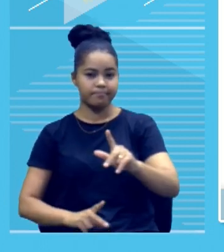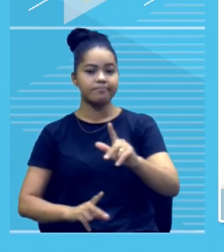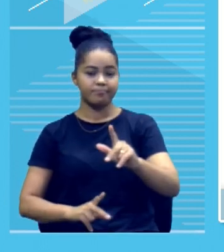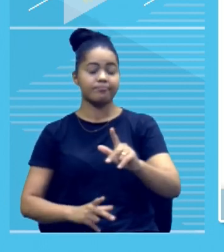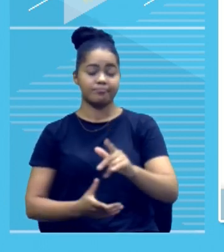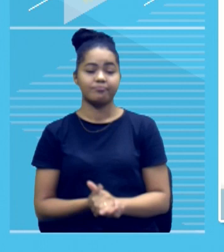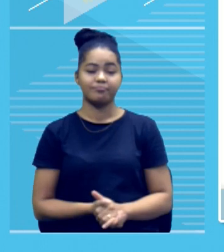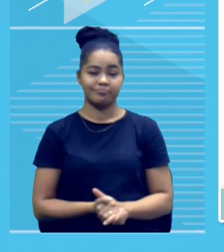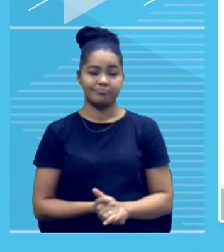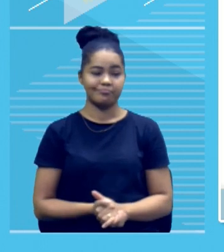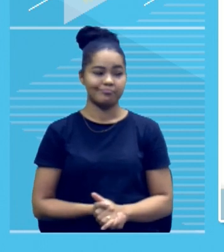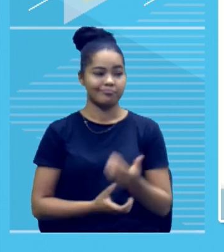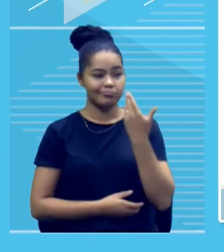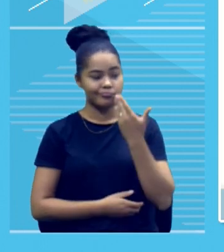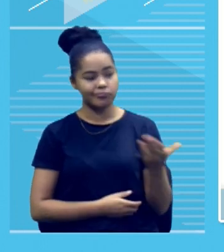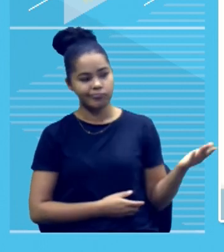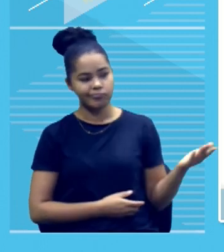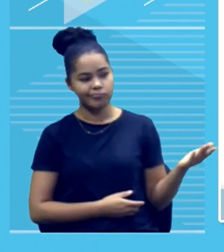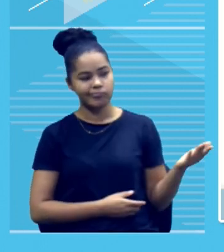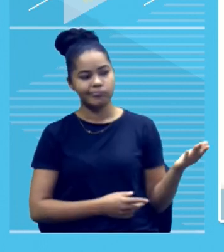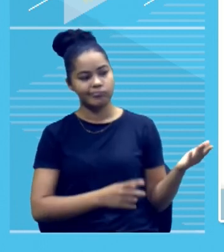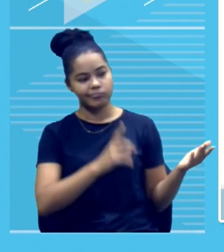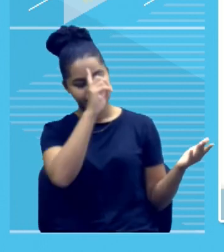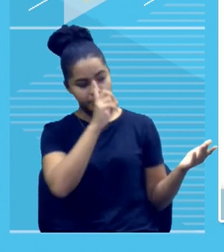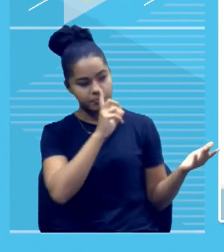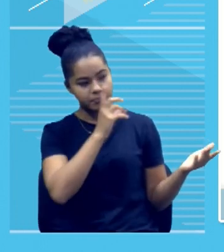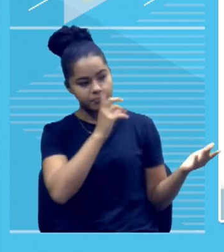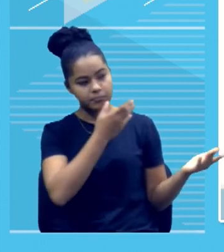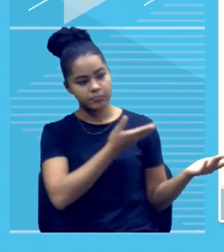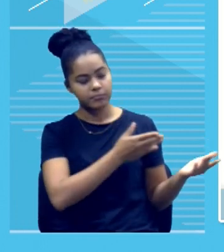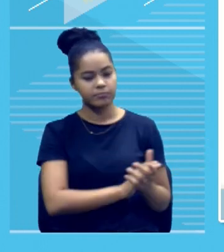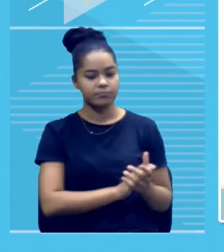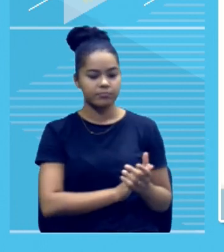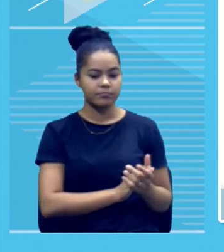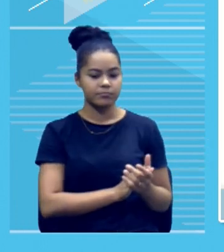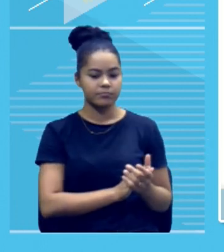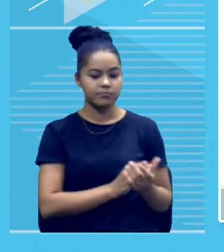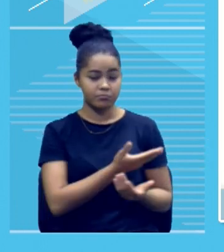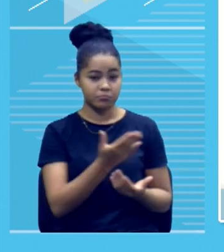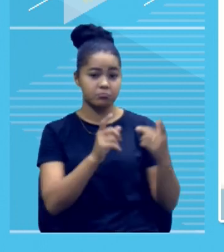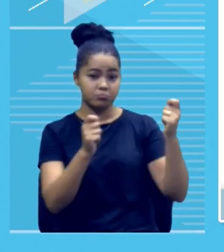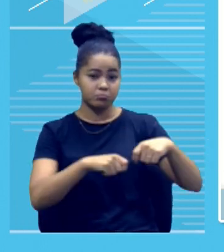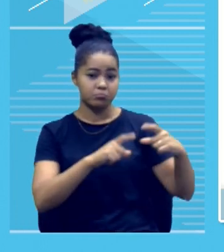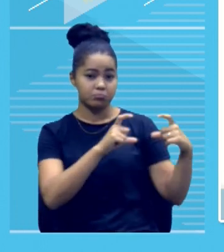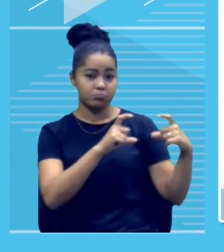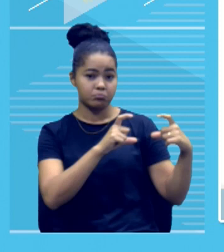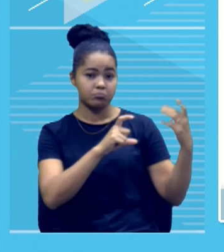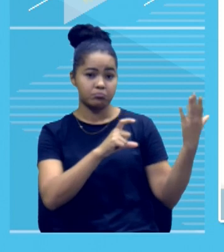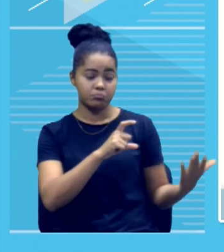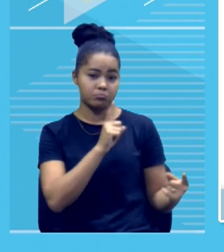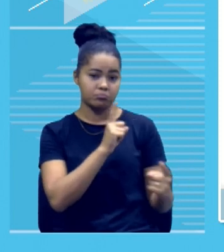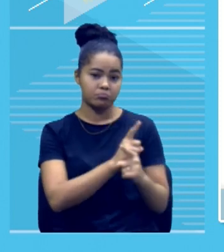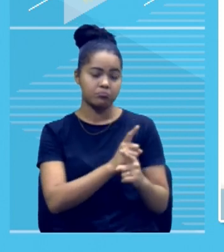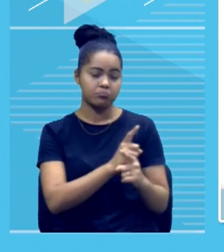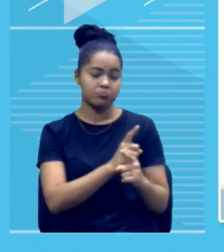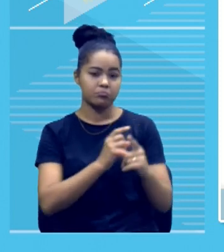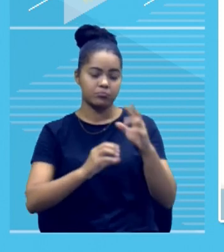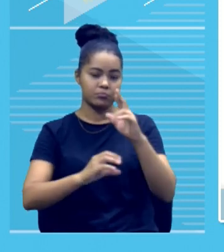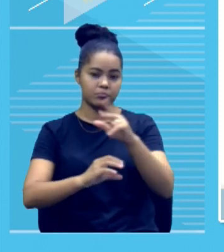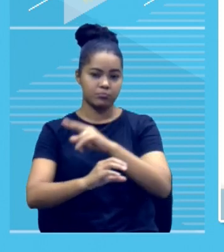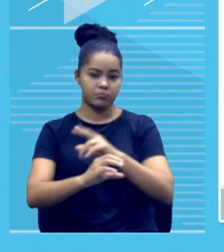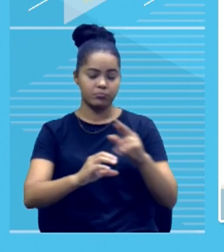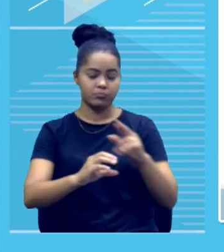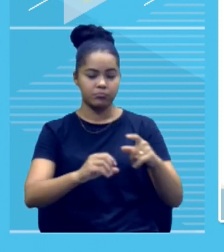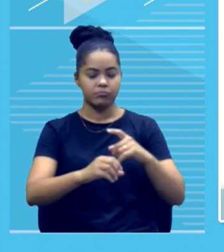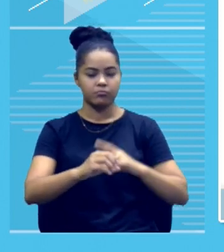ligantes diferentes entre si. Esse aí seria bom você fazer um print, né, para identificar o carbono assimétrico. Vamos lá?